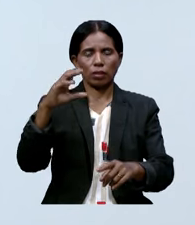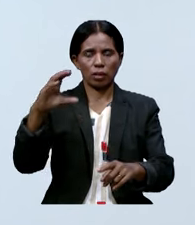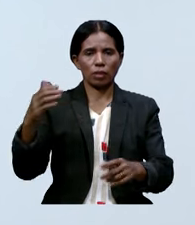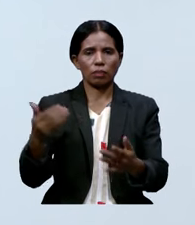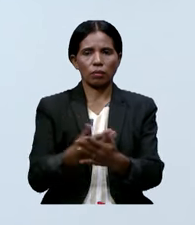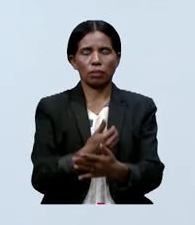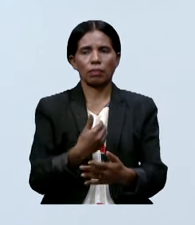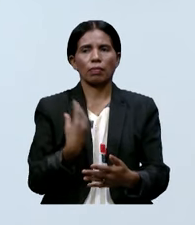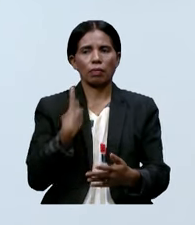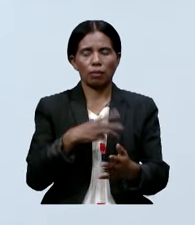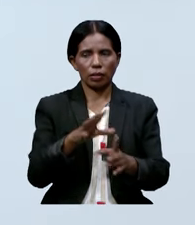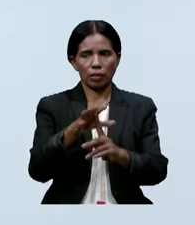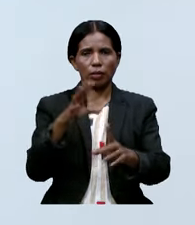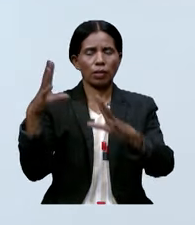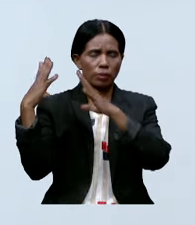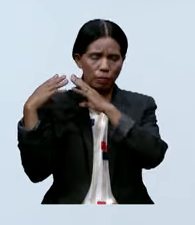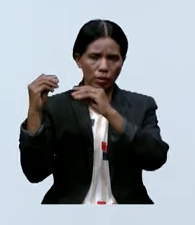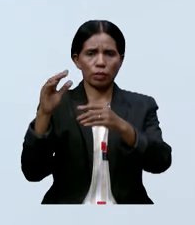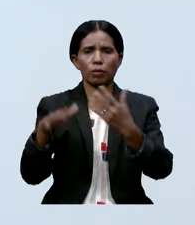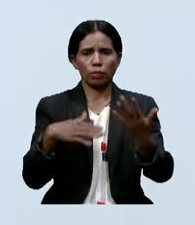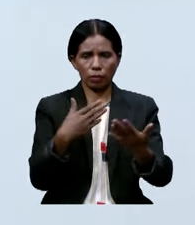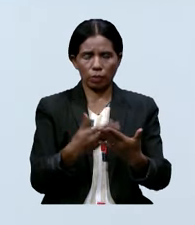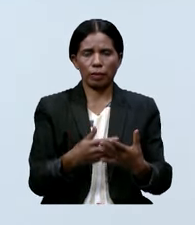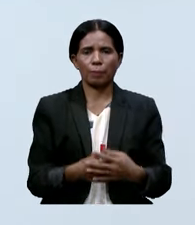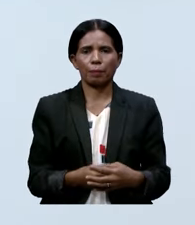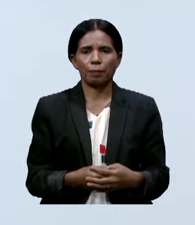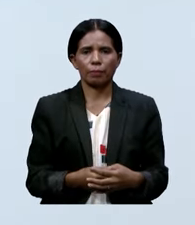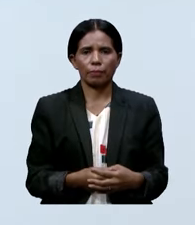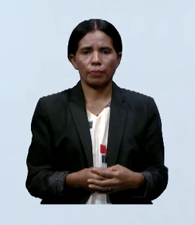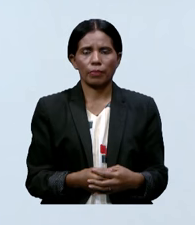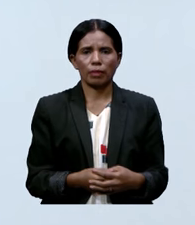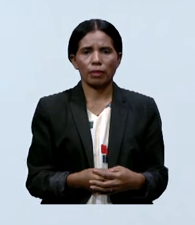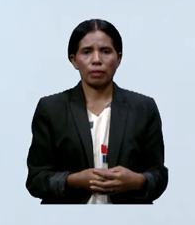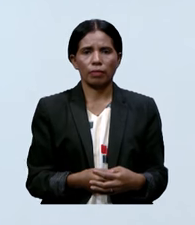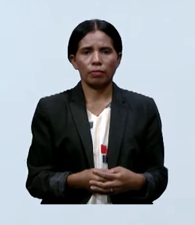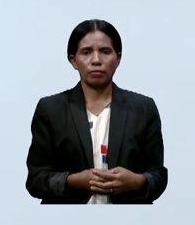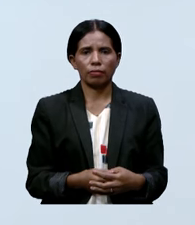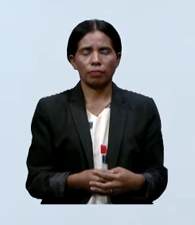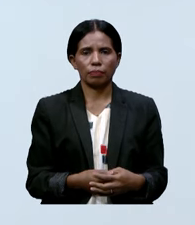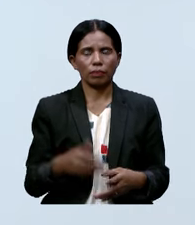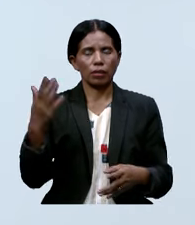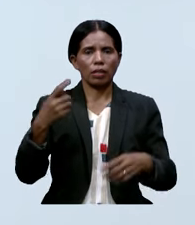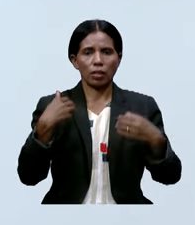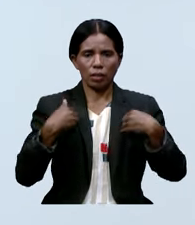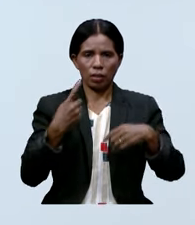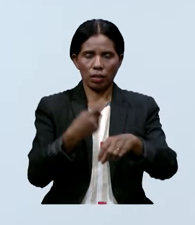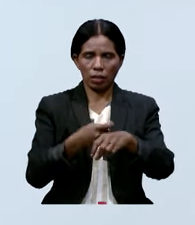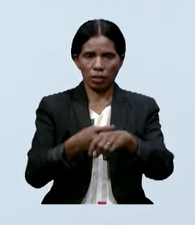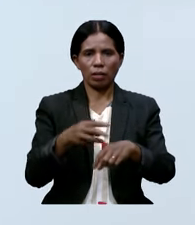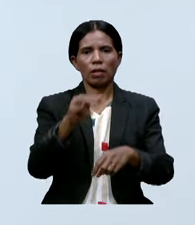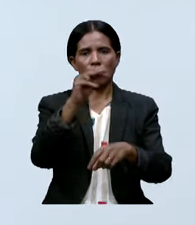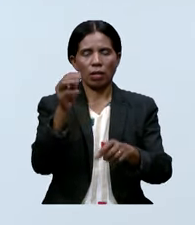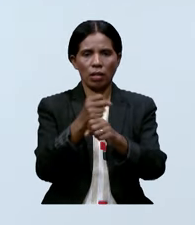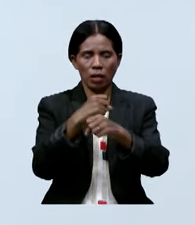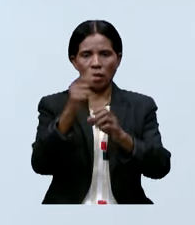submeta. Esperança toma kata ka iha siha tempo o hine segunda la consegue